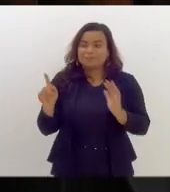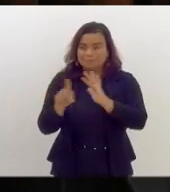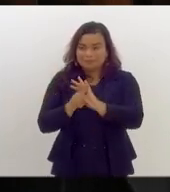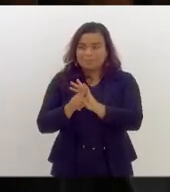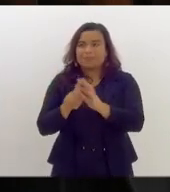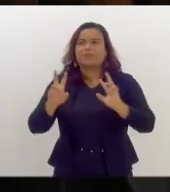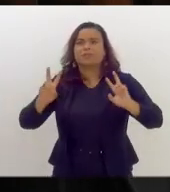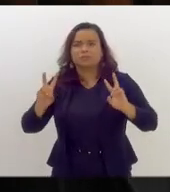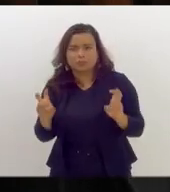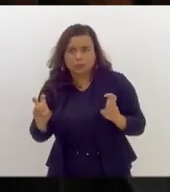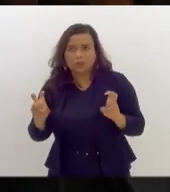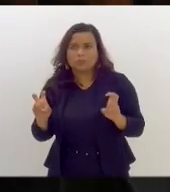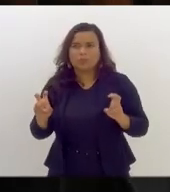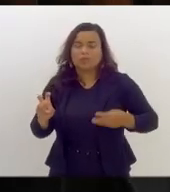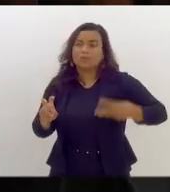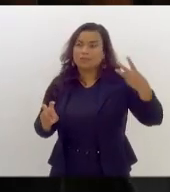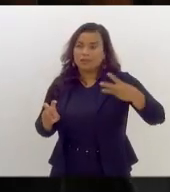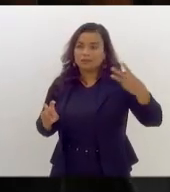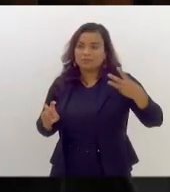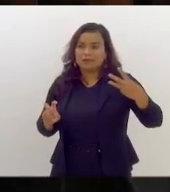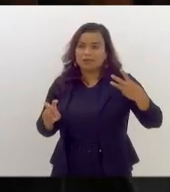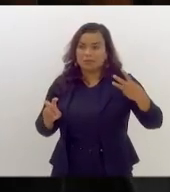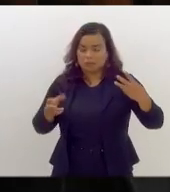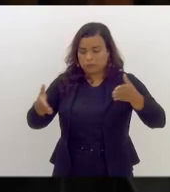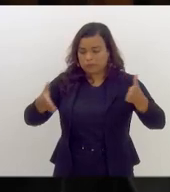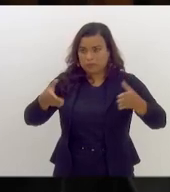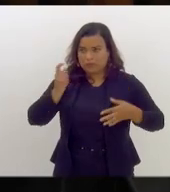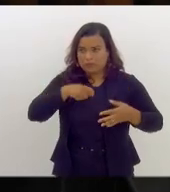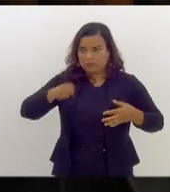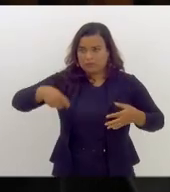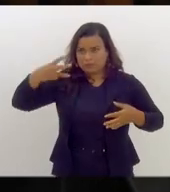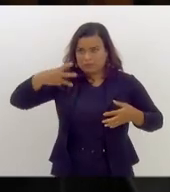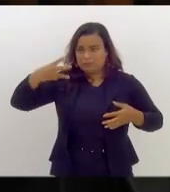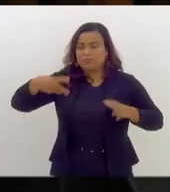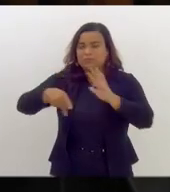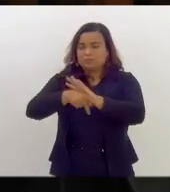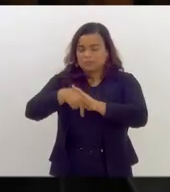relativos ao terceiro trimestre de 2022